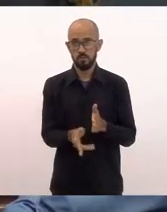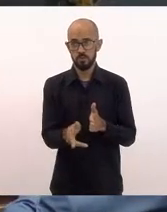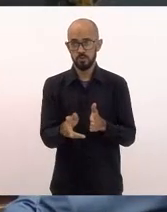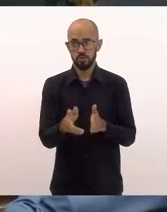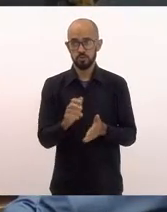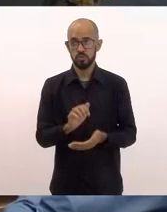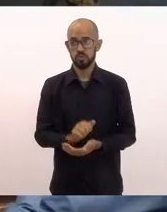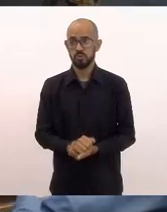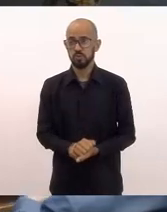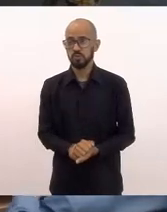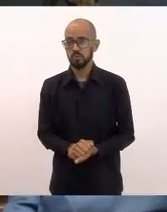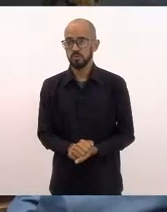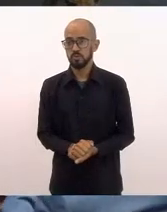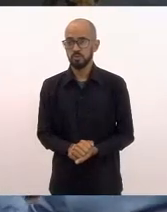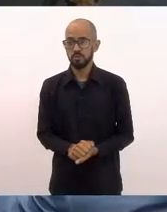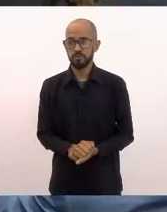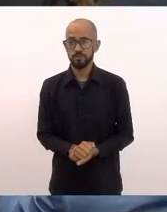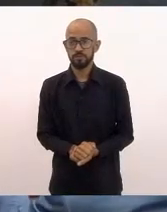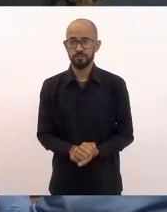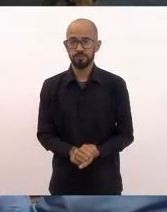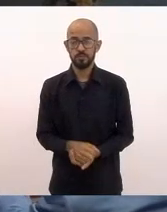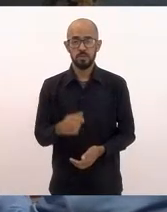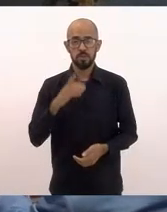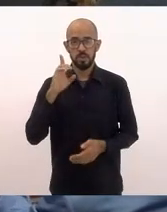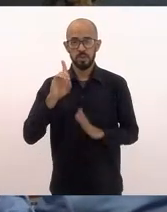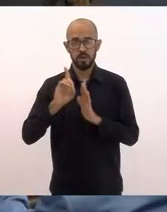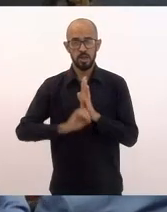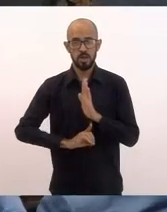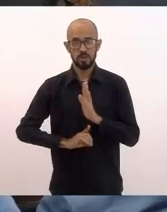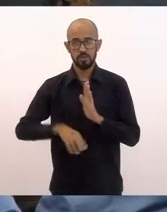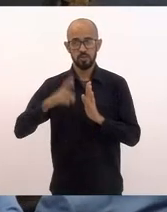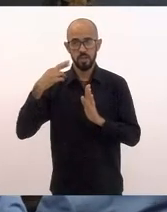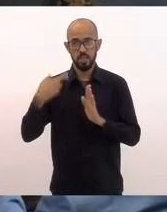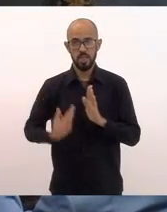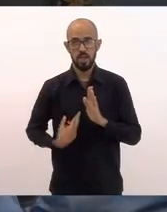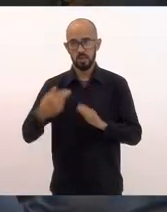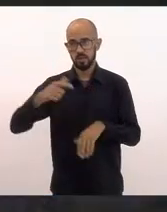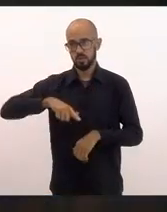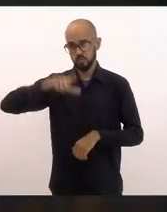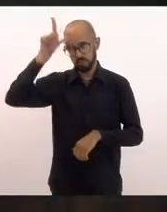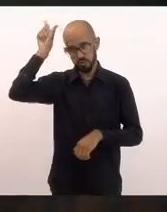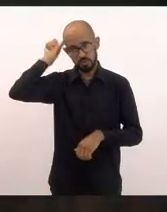Eu vou abrir aqui para a declaração de voto a deputada Renata, Luiz Paulo,